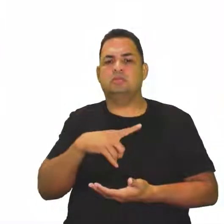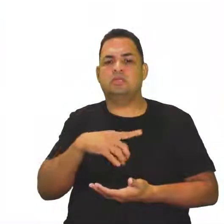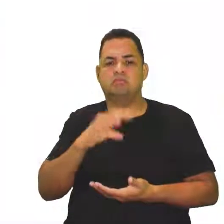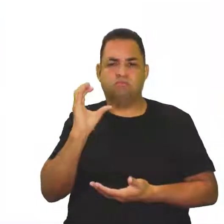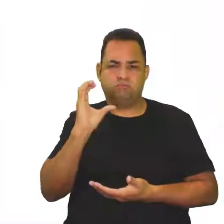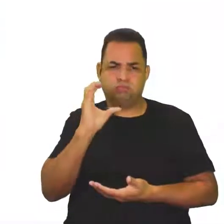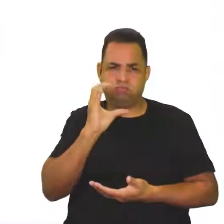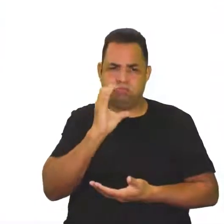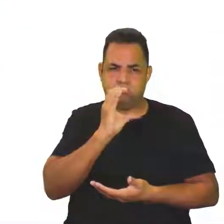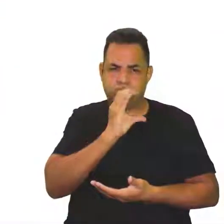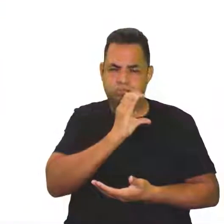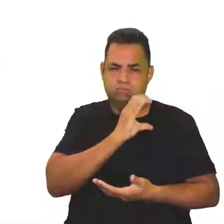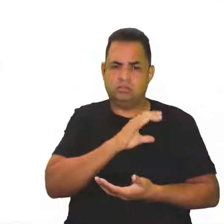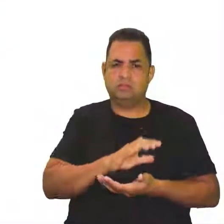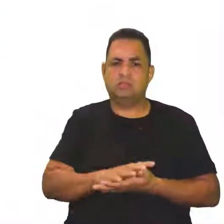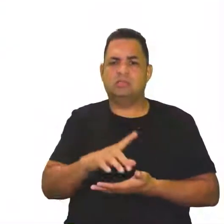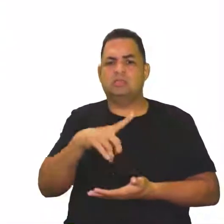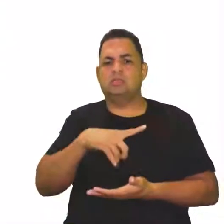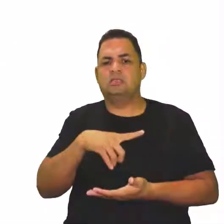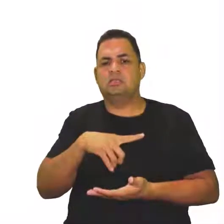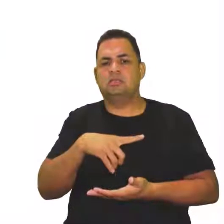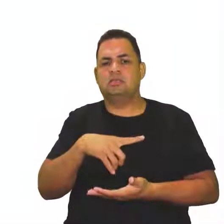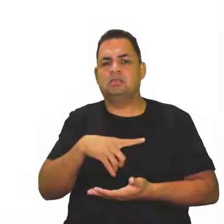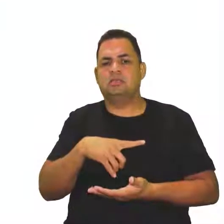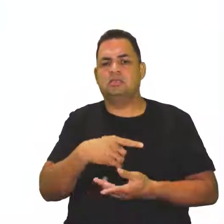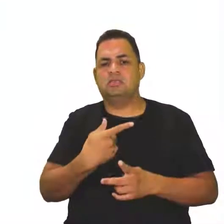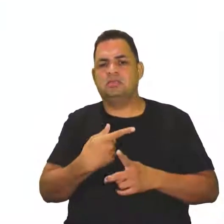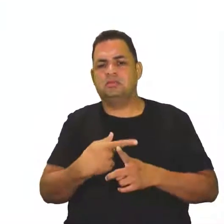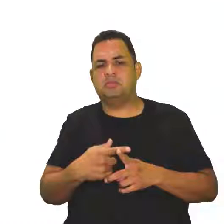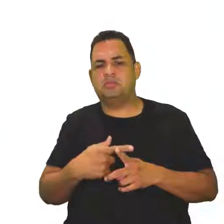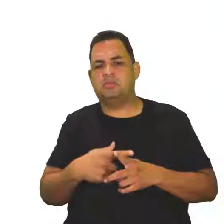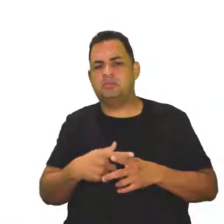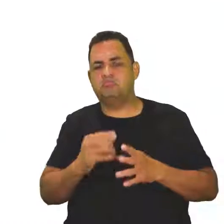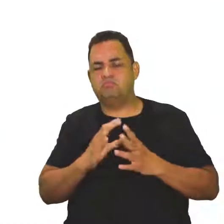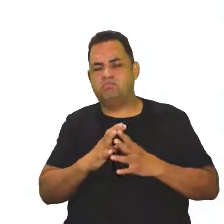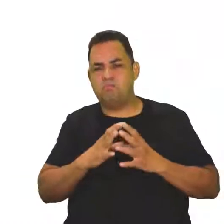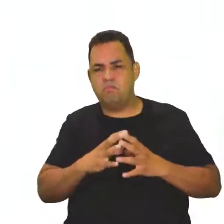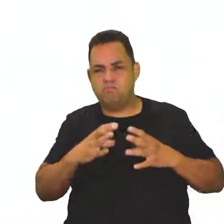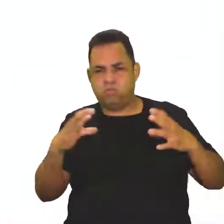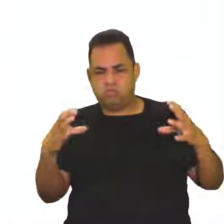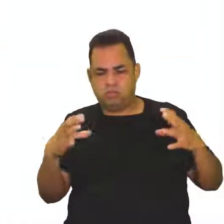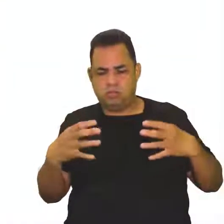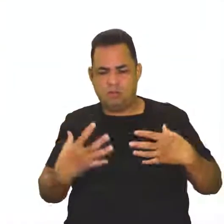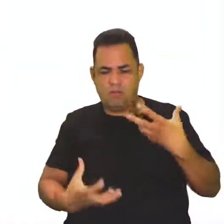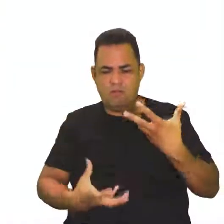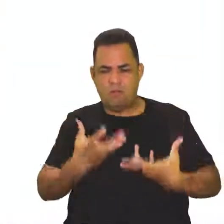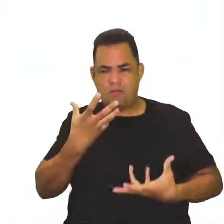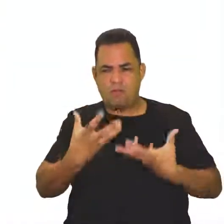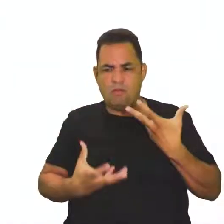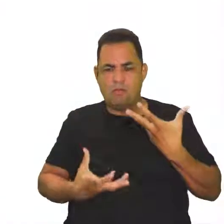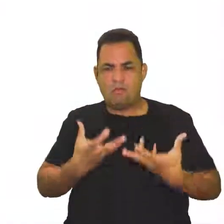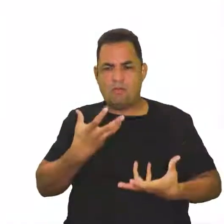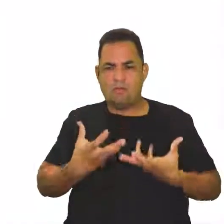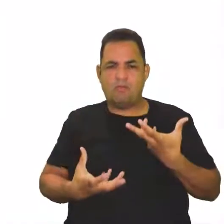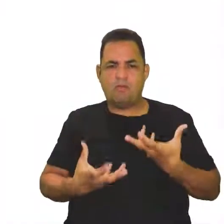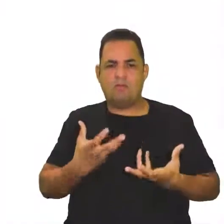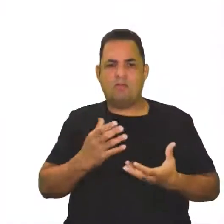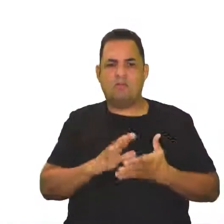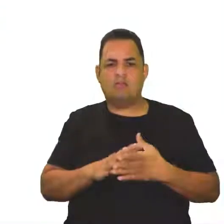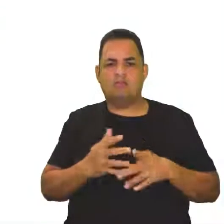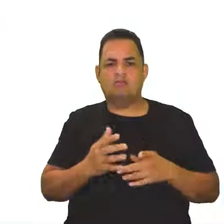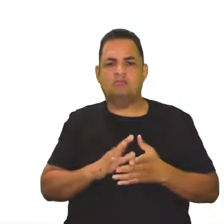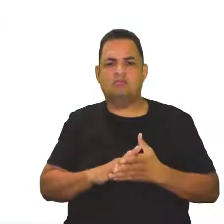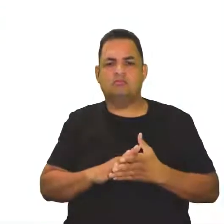aquecimento, chegando às vezes ter consequências explosiva ou incendiária. O efeito